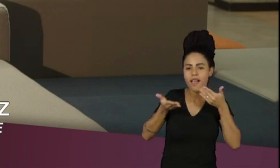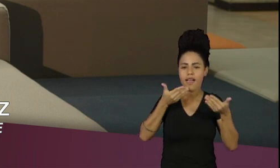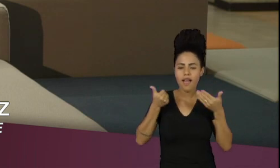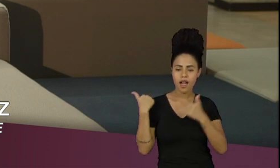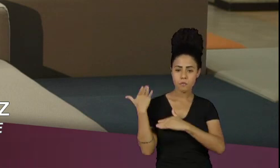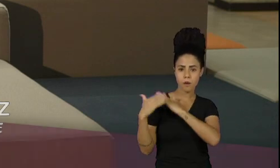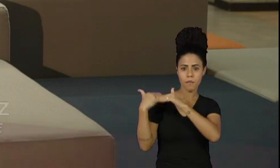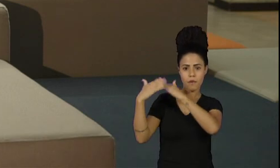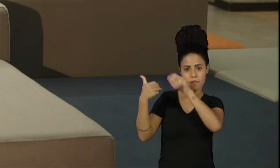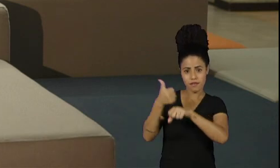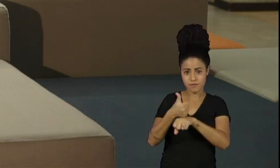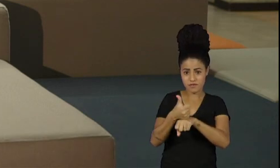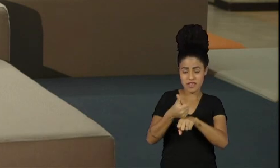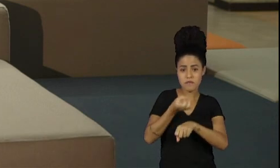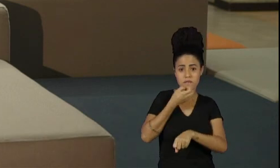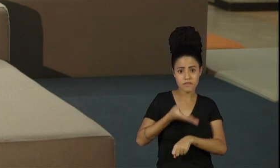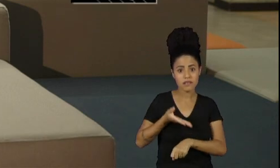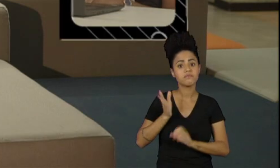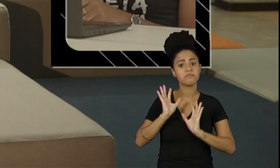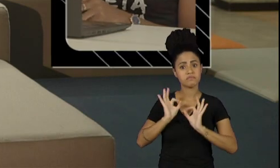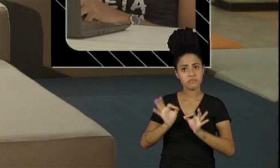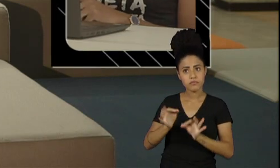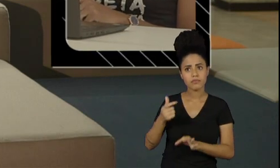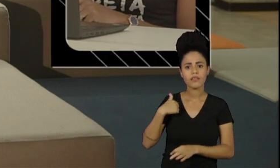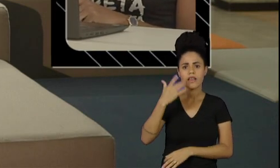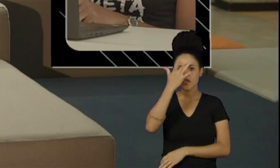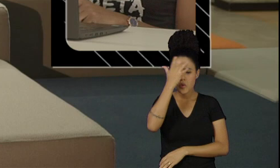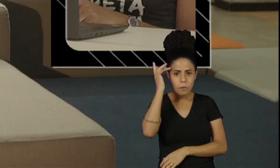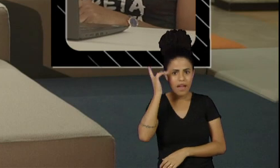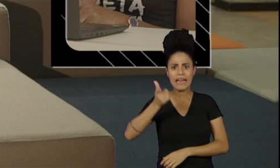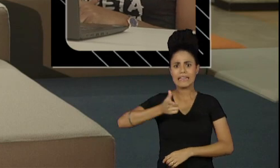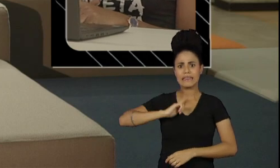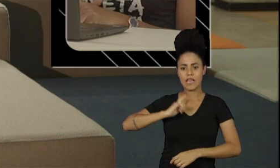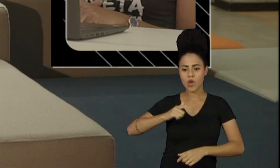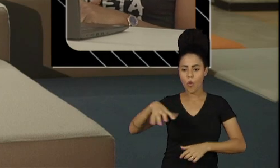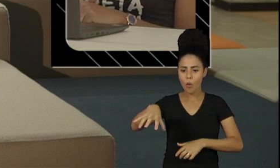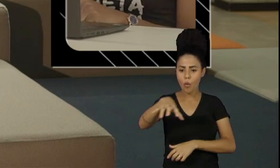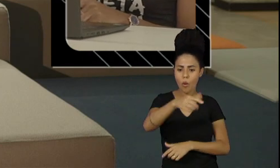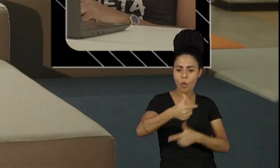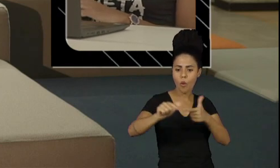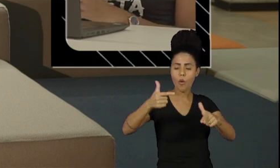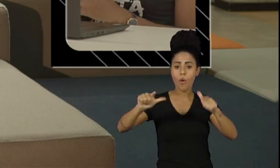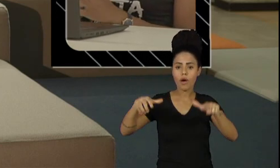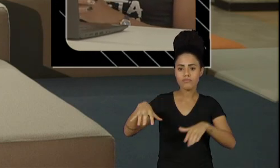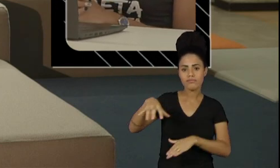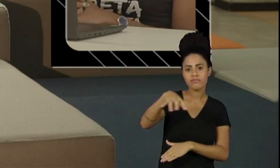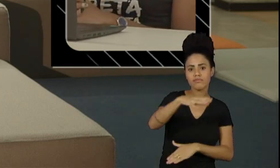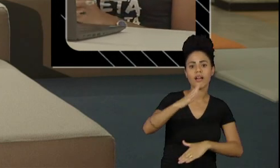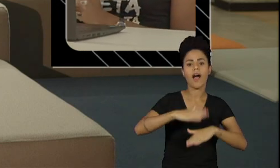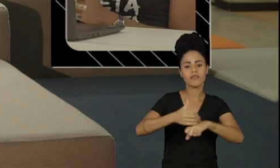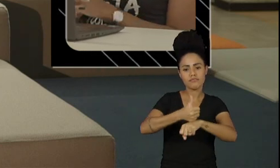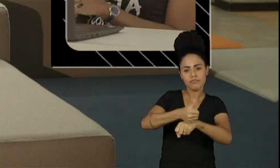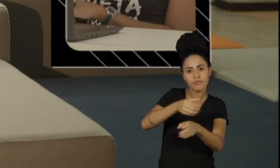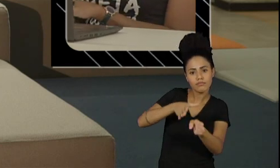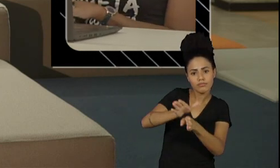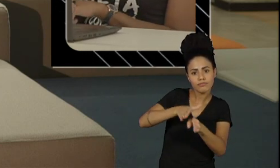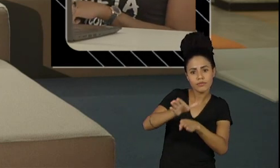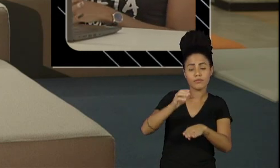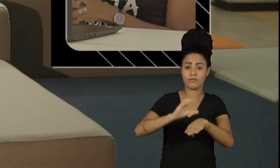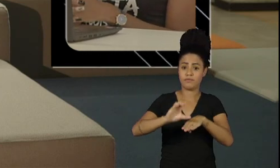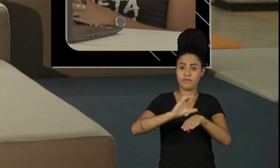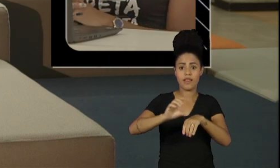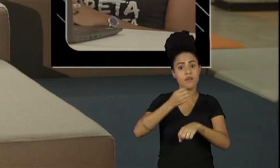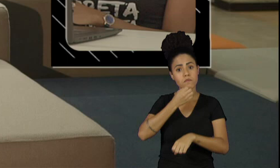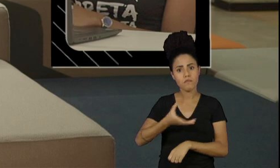como profissional. Sei que a companhia tem várias outras áreas e se capacitar é essencial para que você consiga